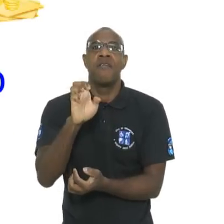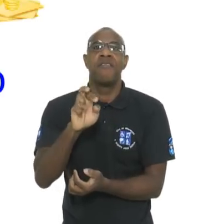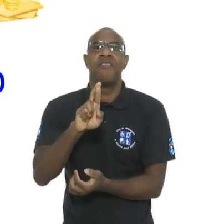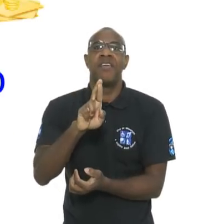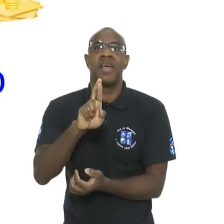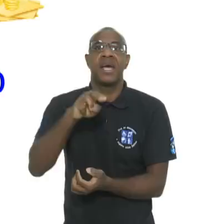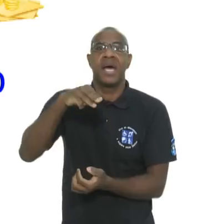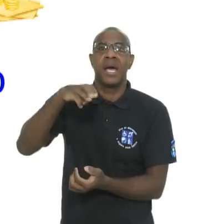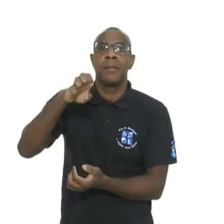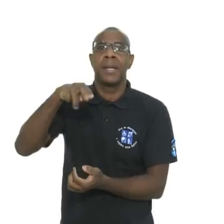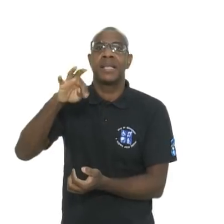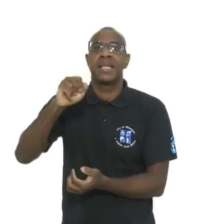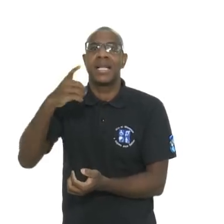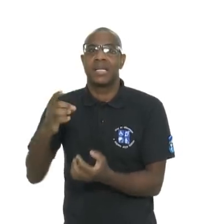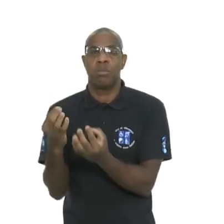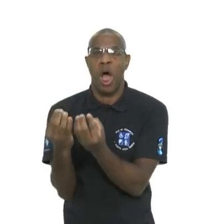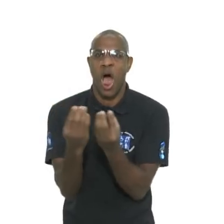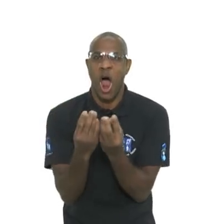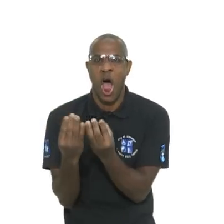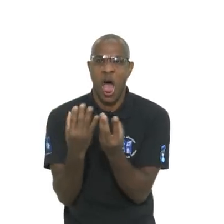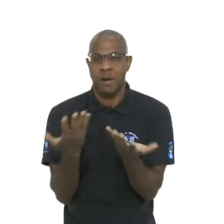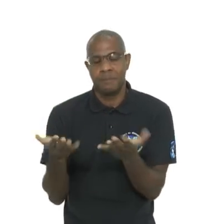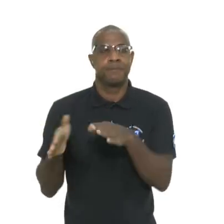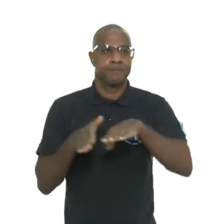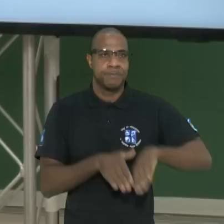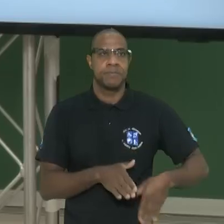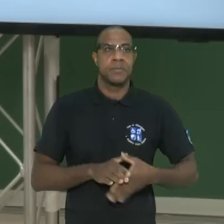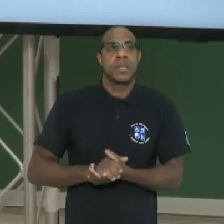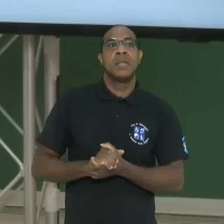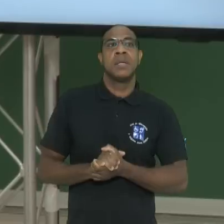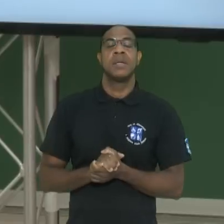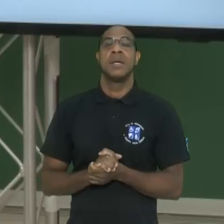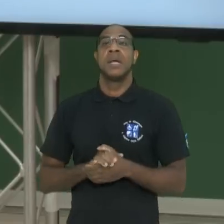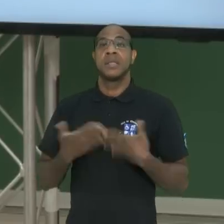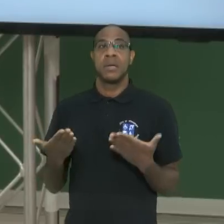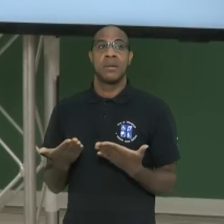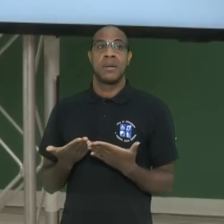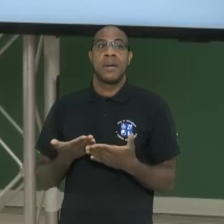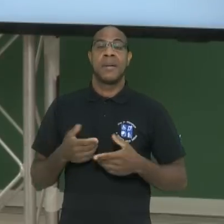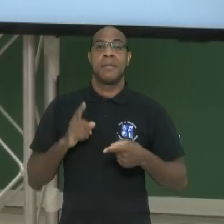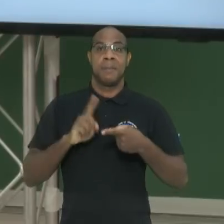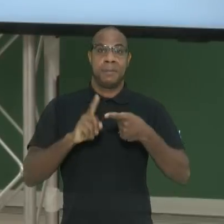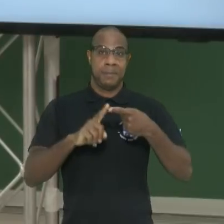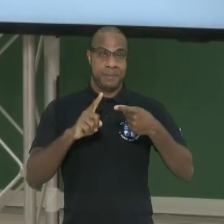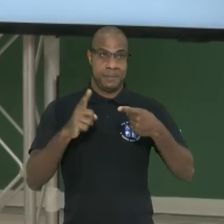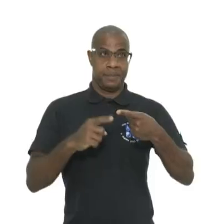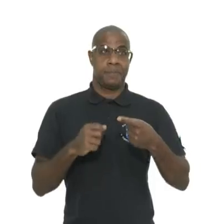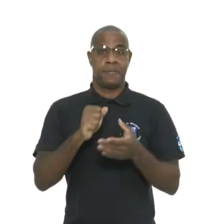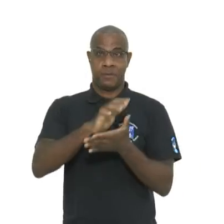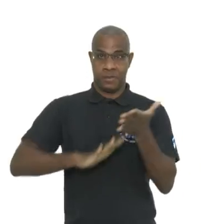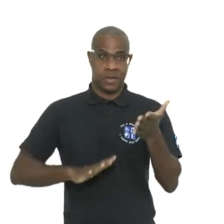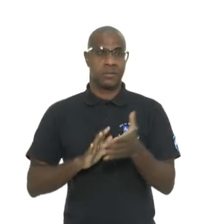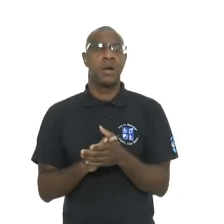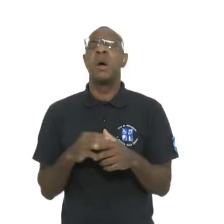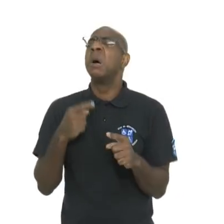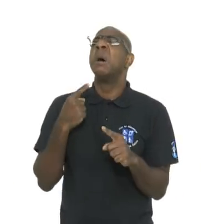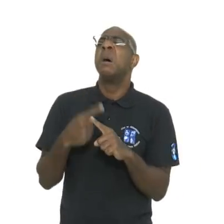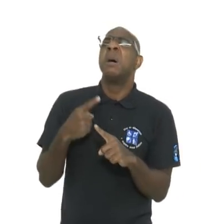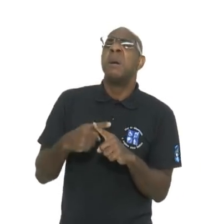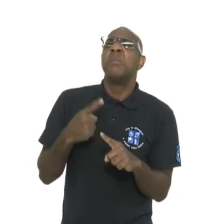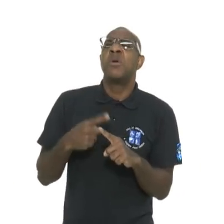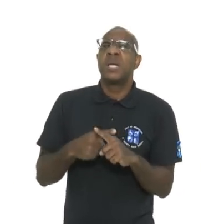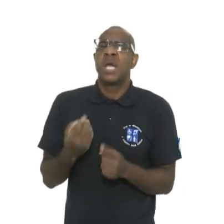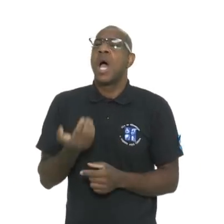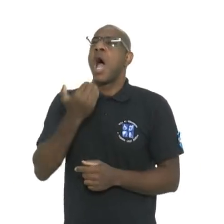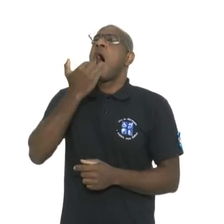bactérias. Interessante. Agora, pessoal, vamos à primeira questão da aula de hoje. Por que será que a ingestão